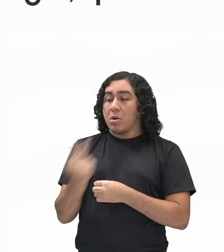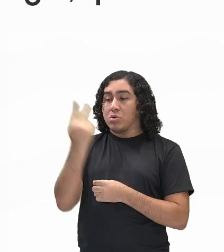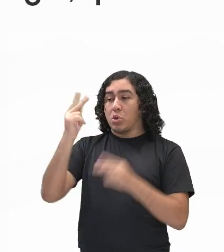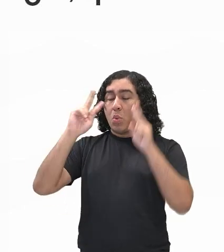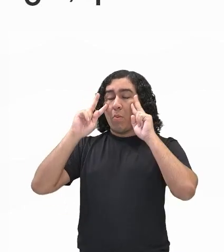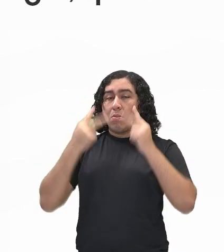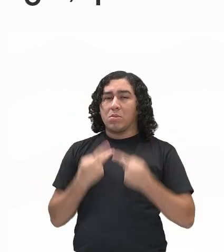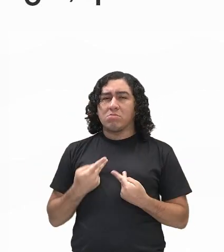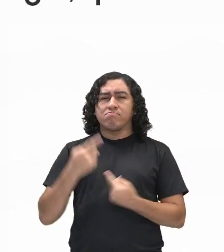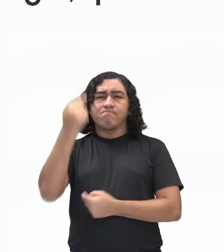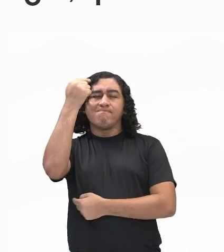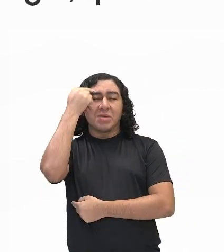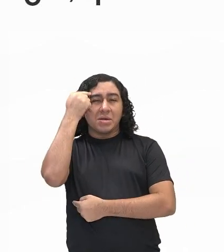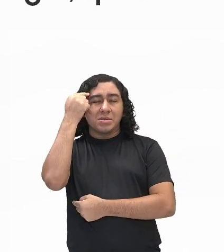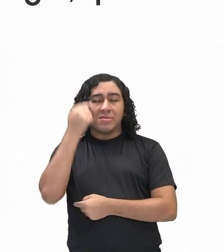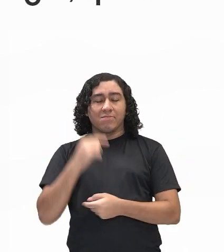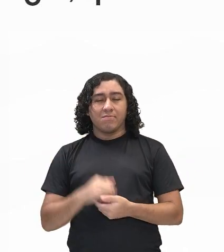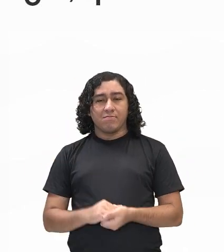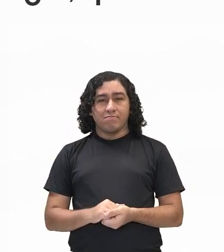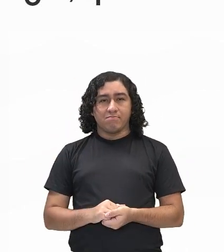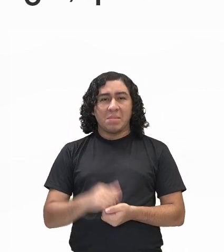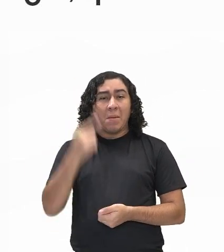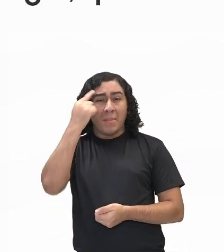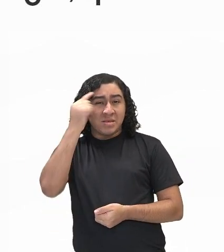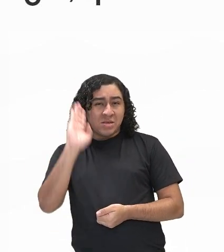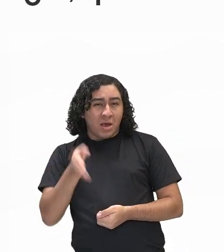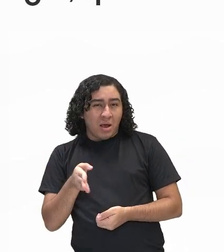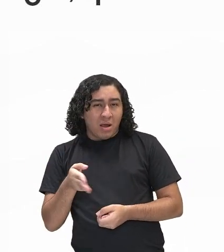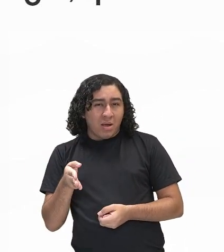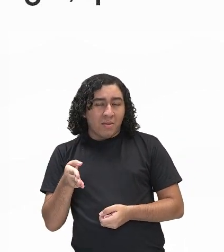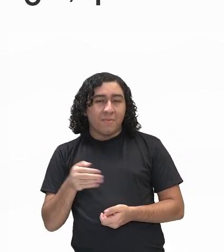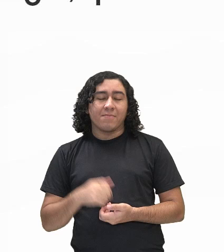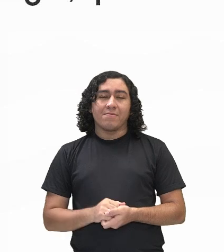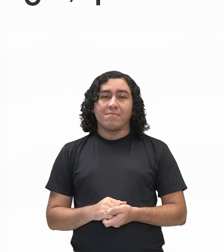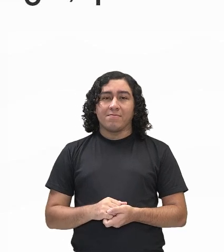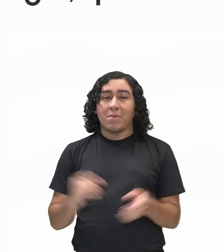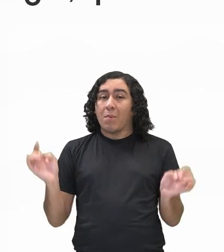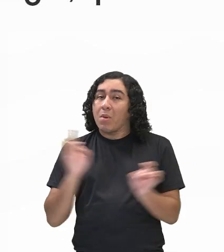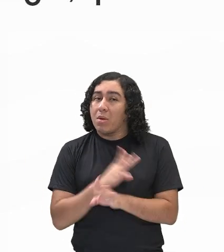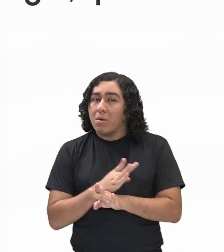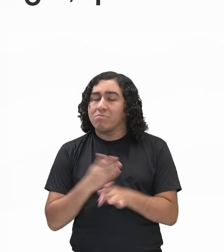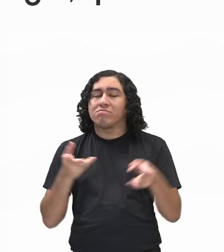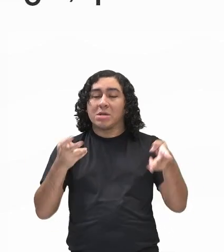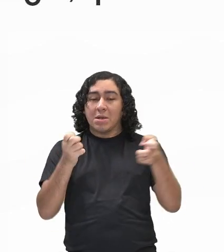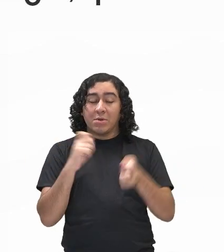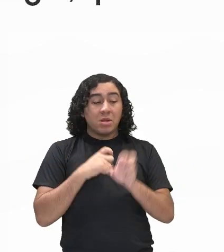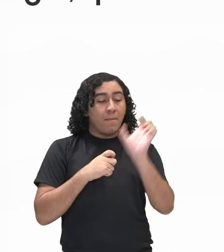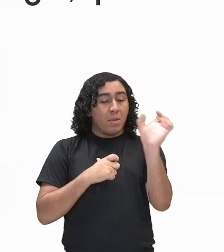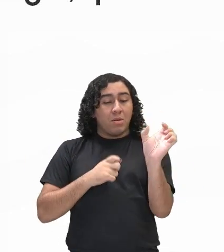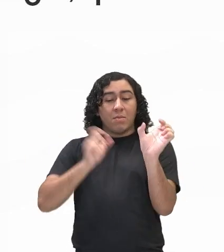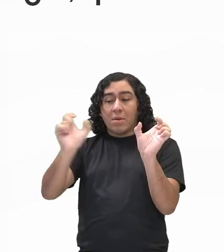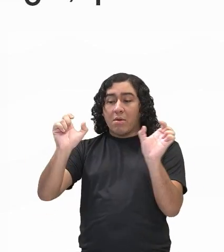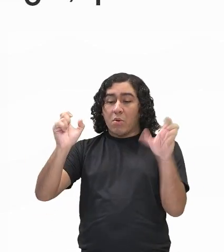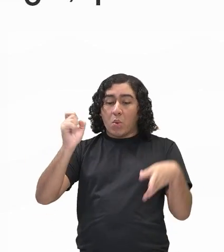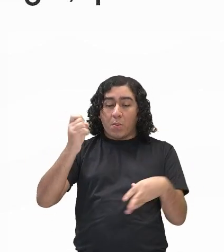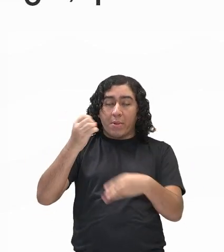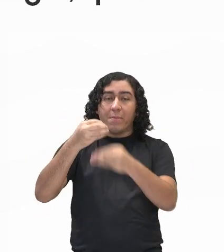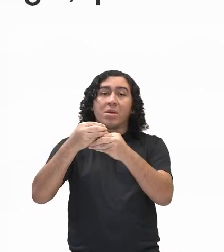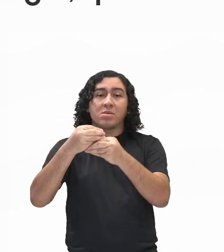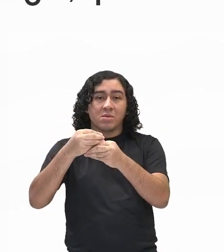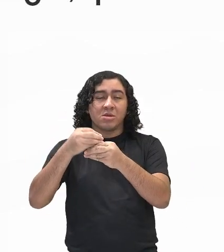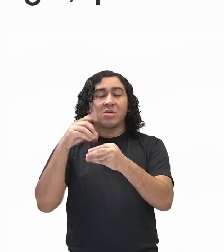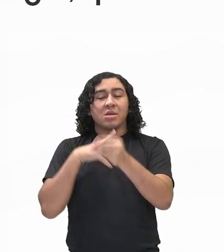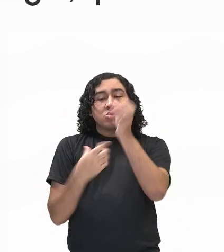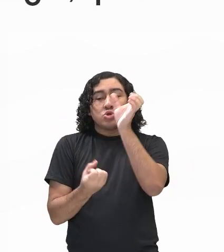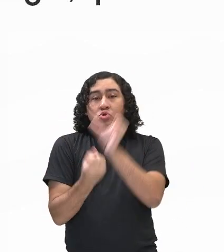sobre isso aí. Pensaram? Então vocês viram que nós temos dois termos aí que se complementam, que formam